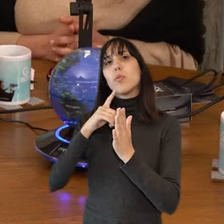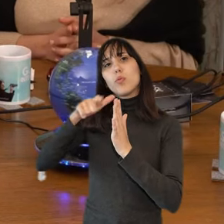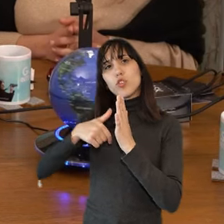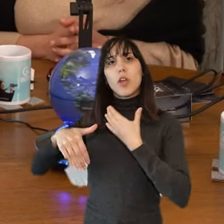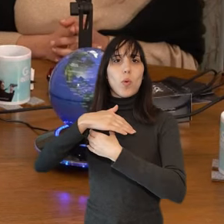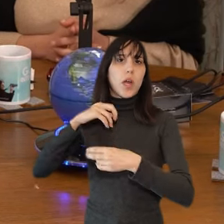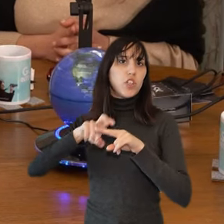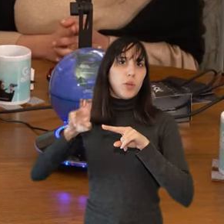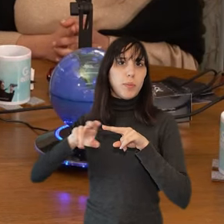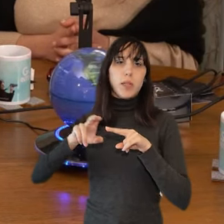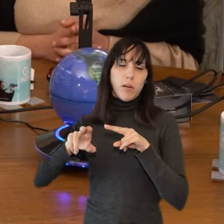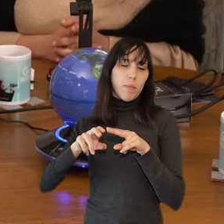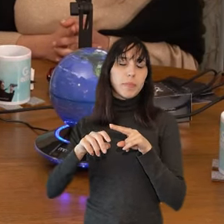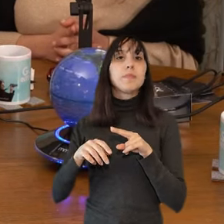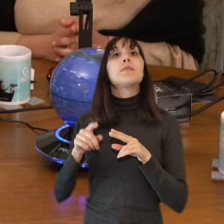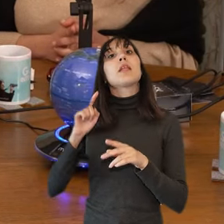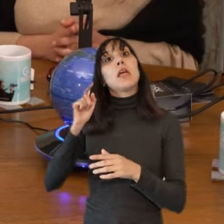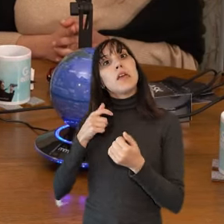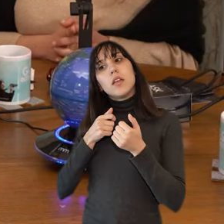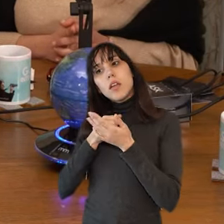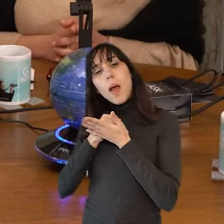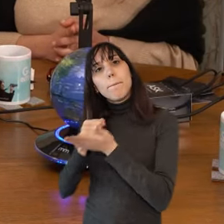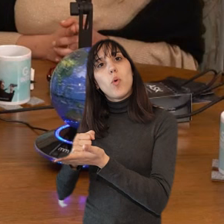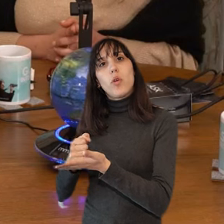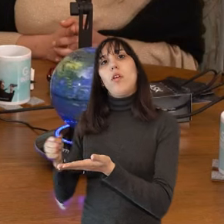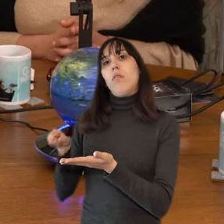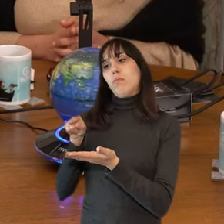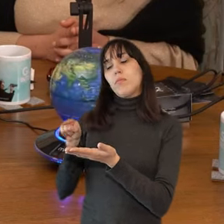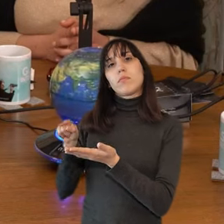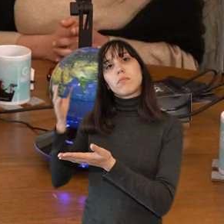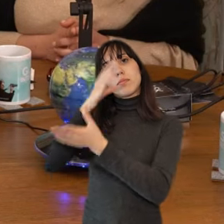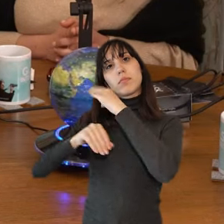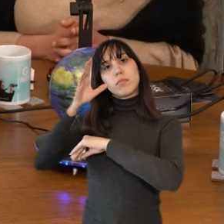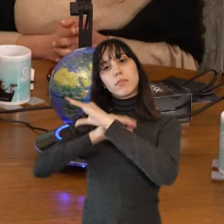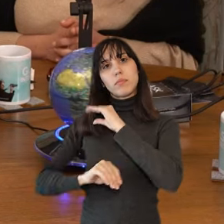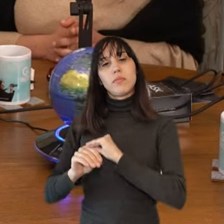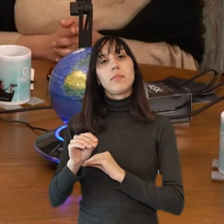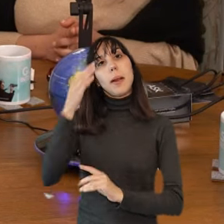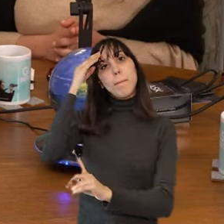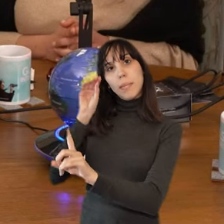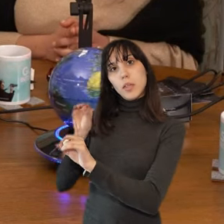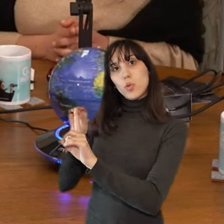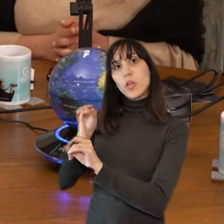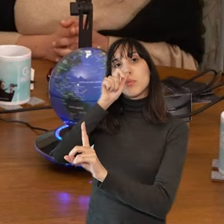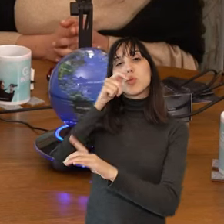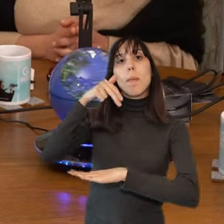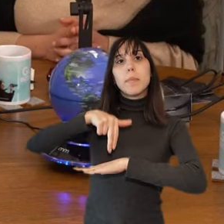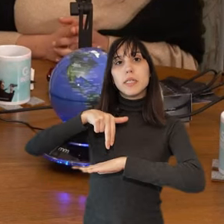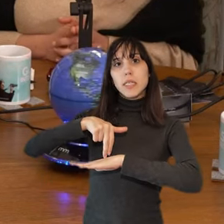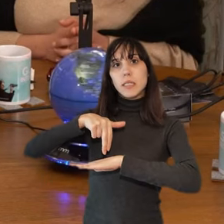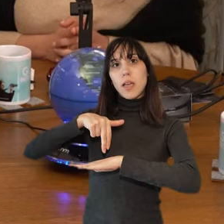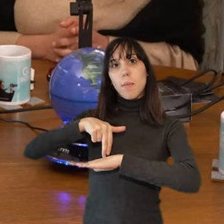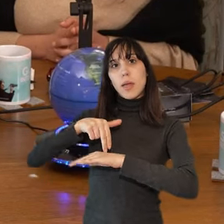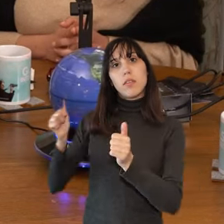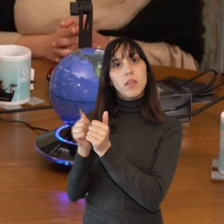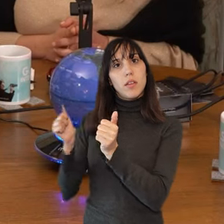área disciplinar do aluno e acompanhamos na aquisição desses dessas aprendizagens o mentor é a pessoa que está presencialmente com ele